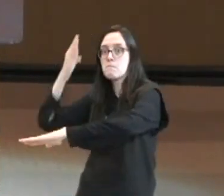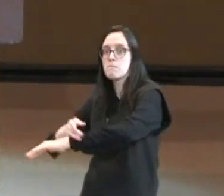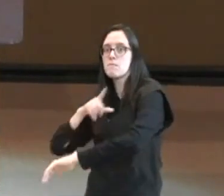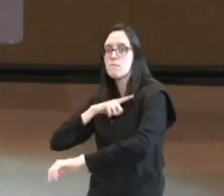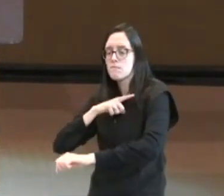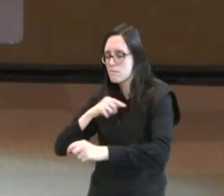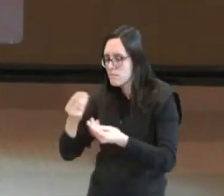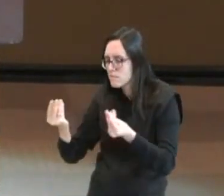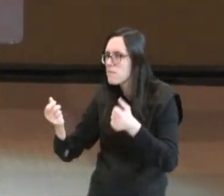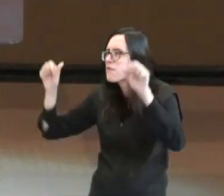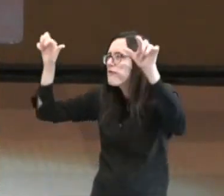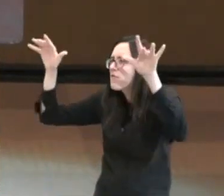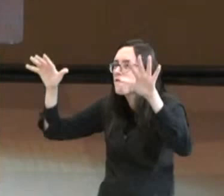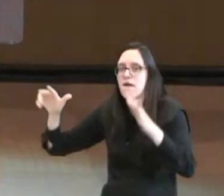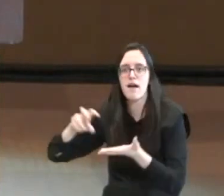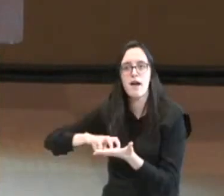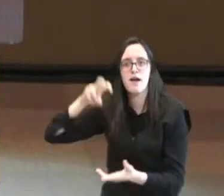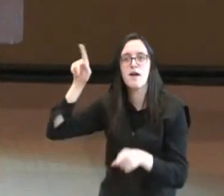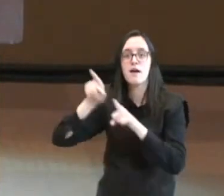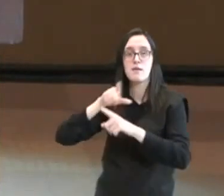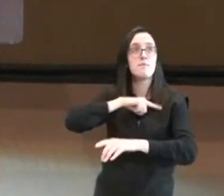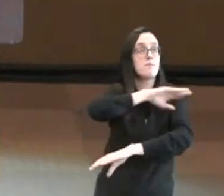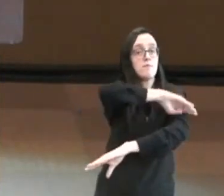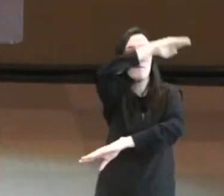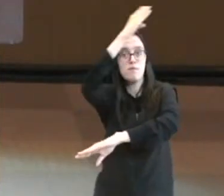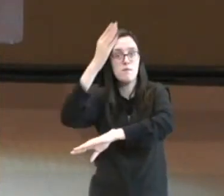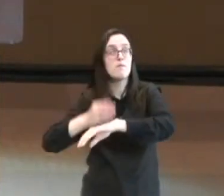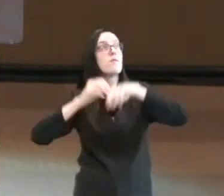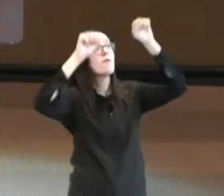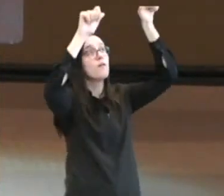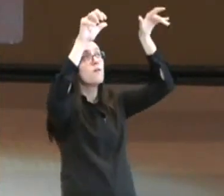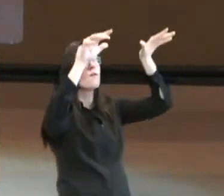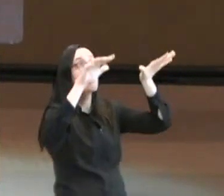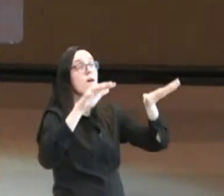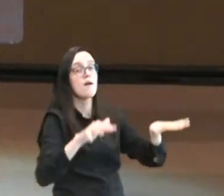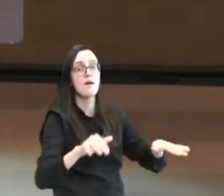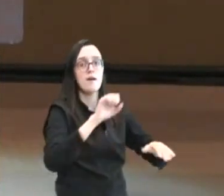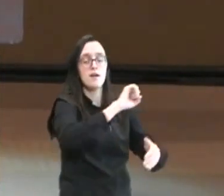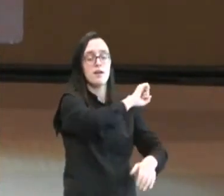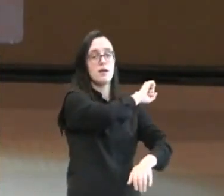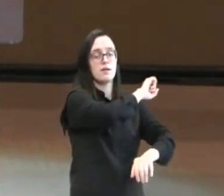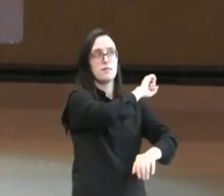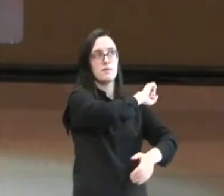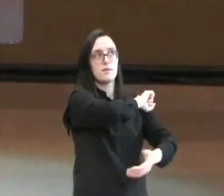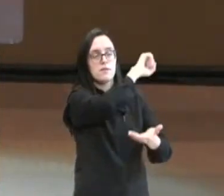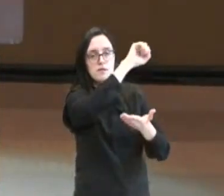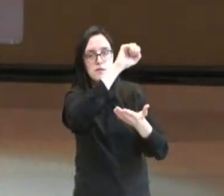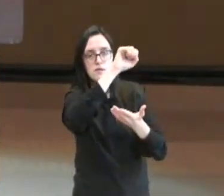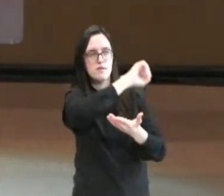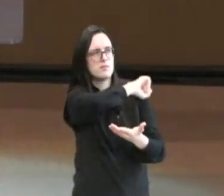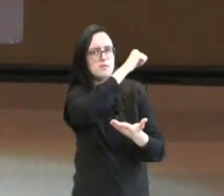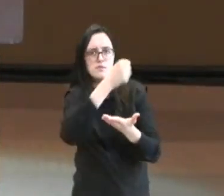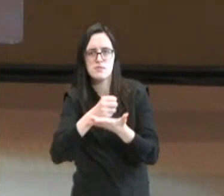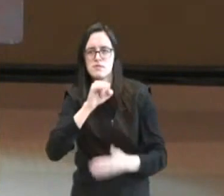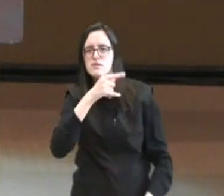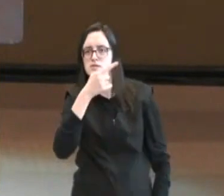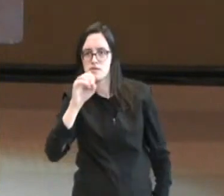que desce sobre os montes de Sião, pois ali o Senhor ordena a bênção e a vida para